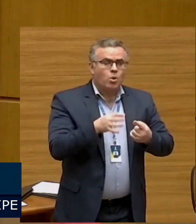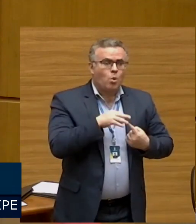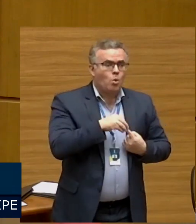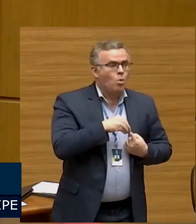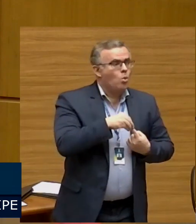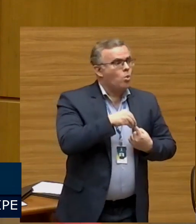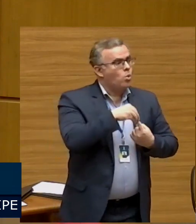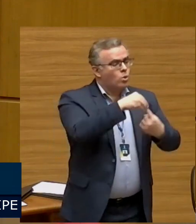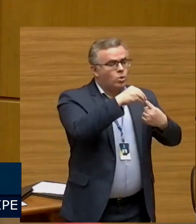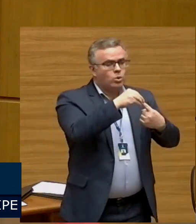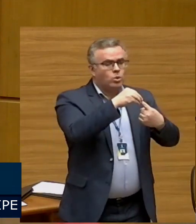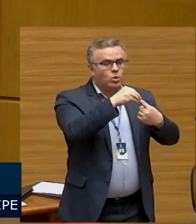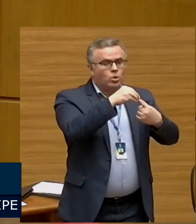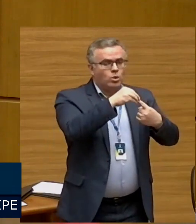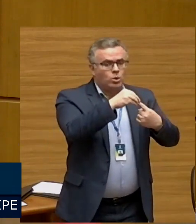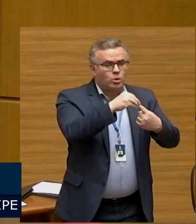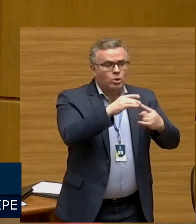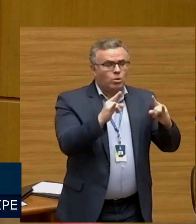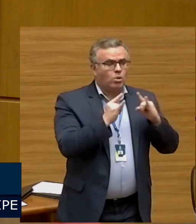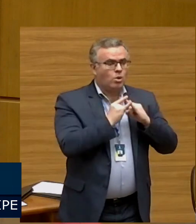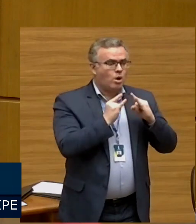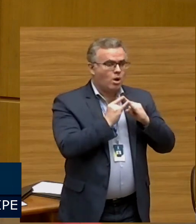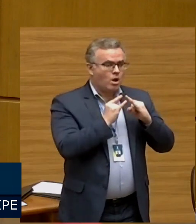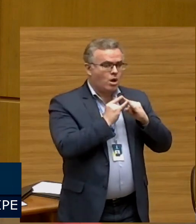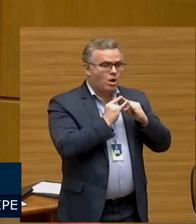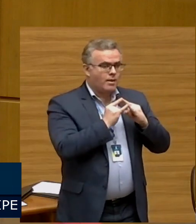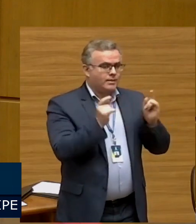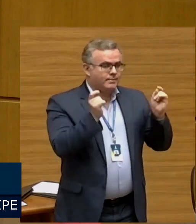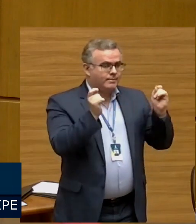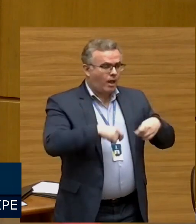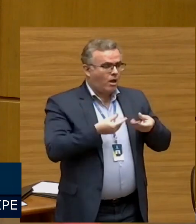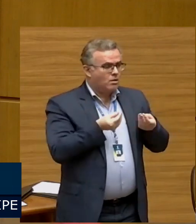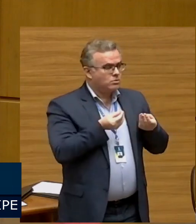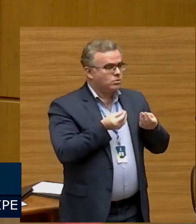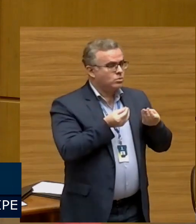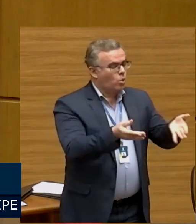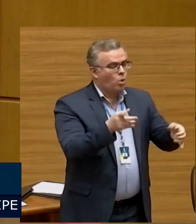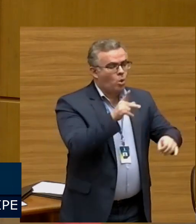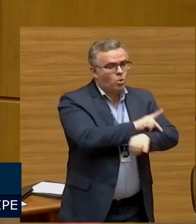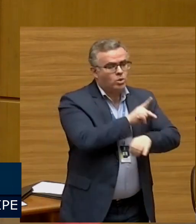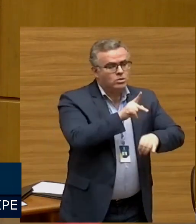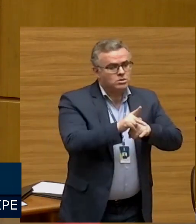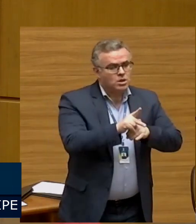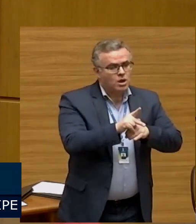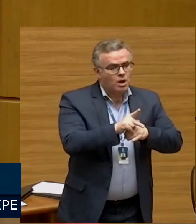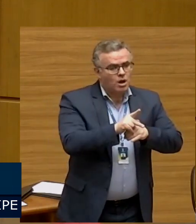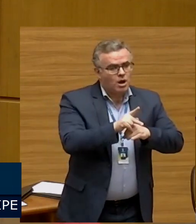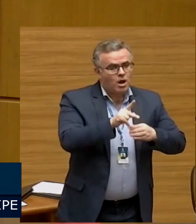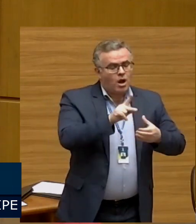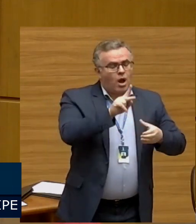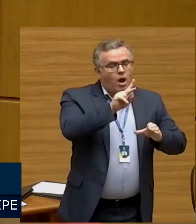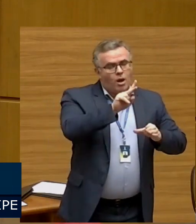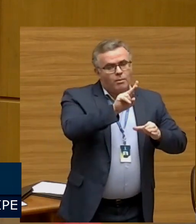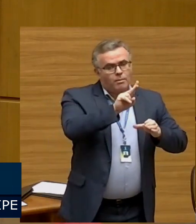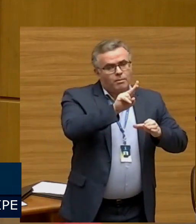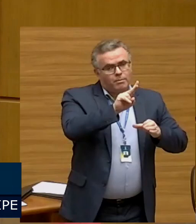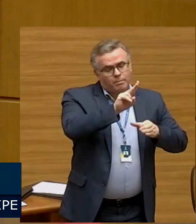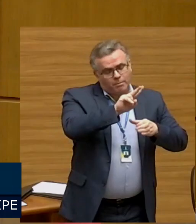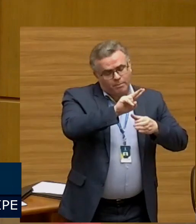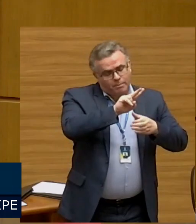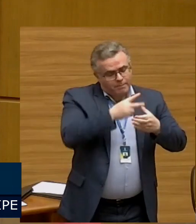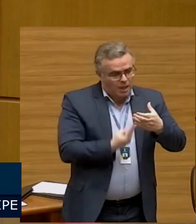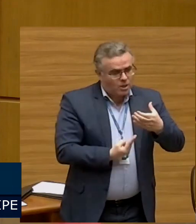o Instituto Nacional de Educação de Surdos, que ofertava cursos de pedagogia bilíngue, Libras e Português.